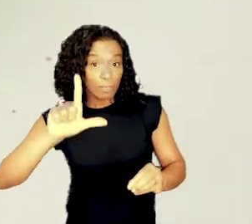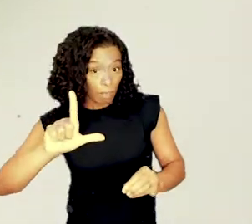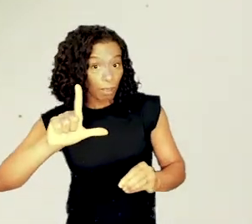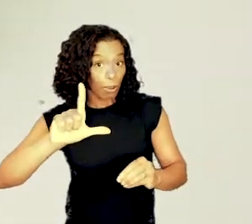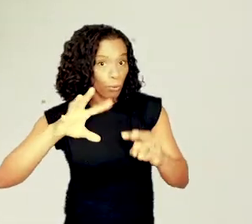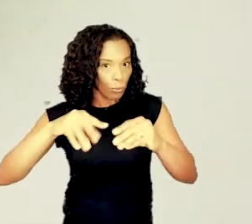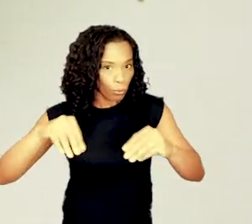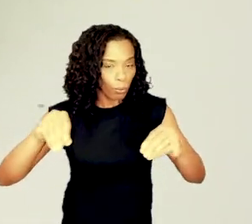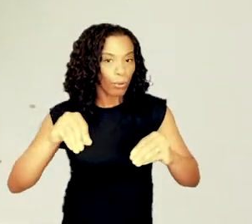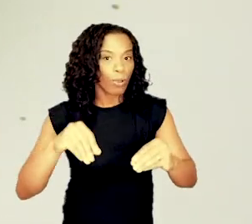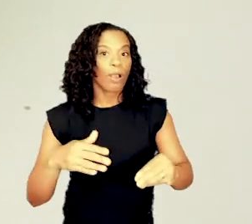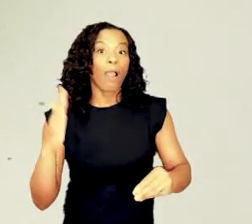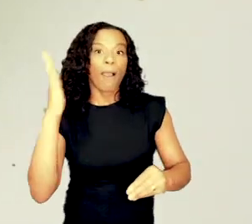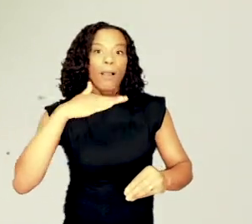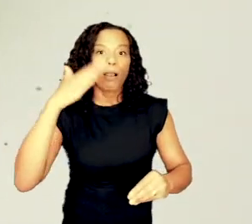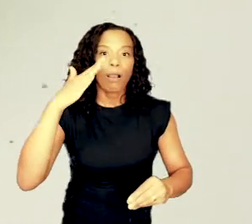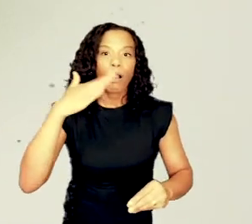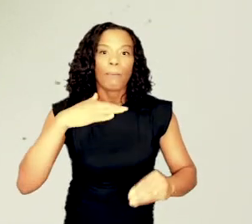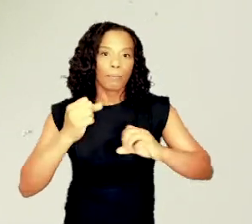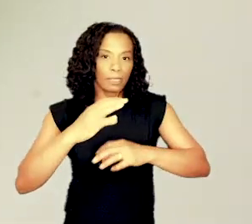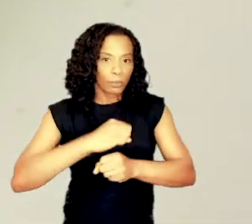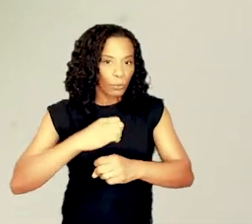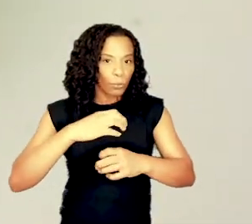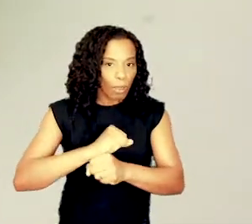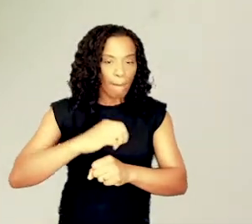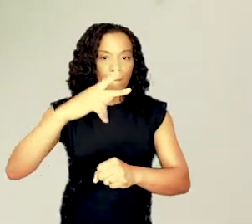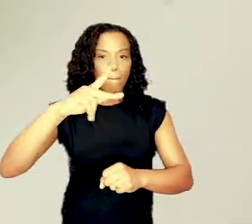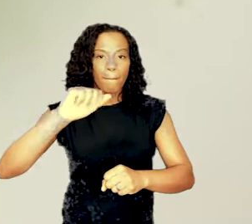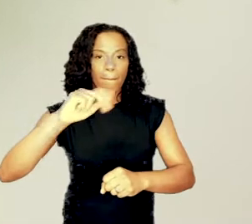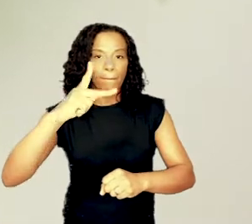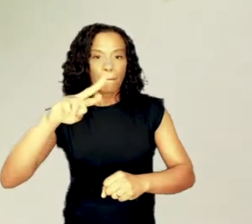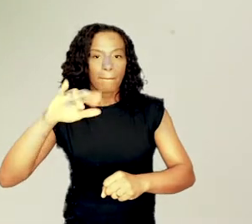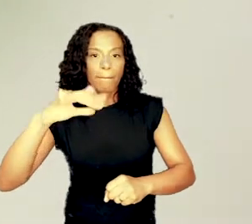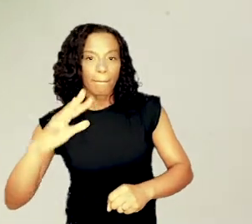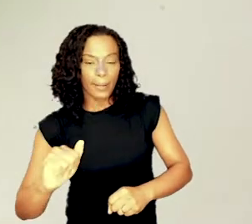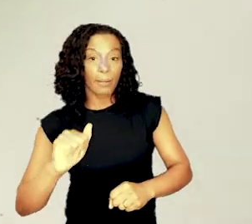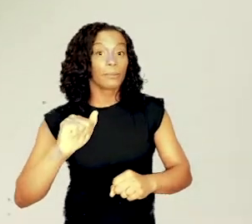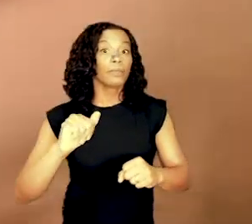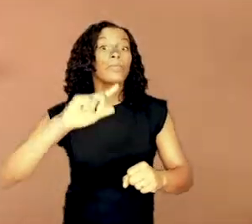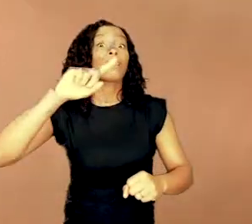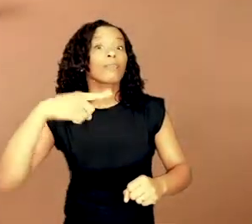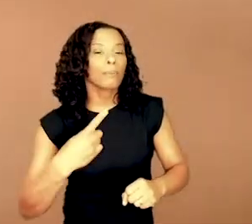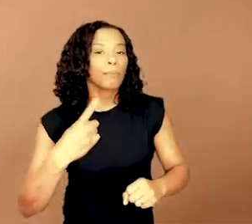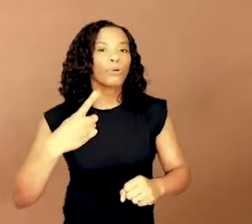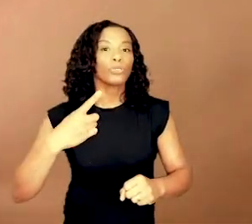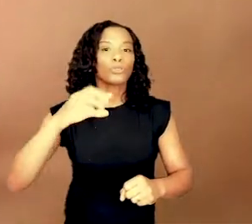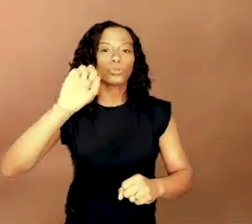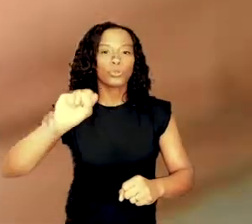reino, páprica defumada e finalizar com uma colher de sopa de molho de soja, o famoso molho shoyu.